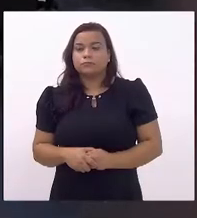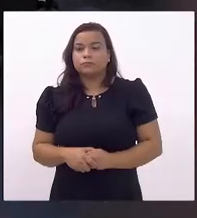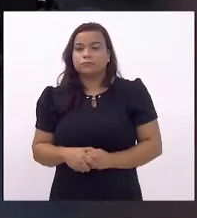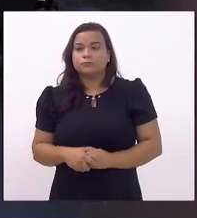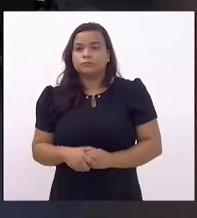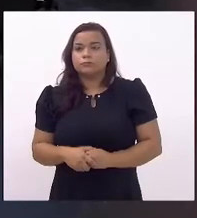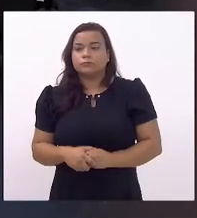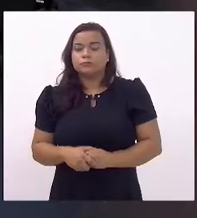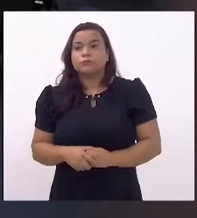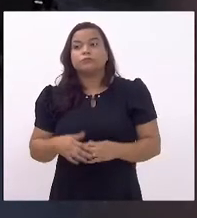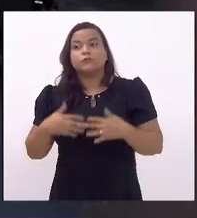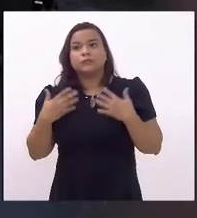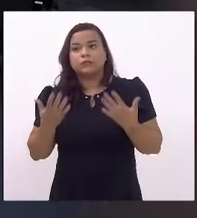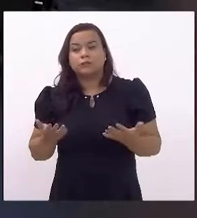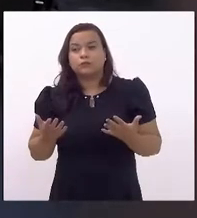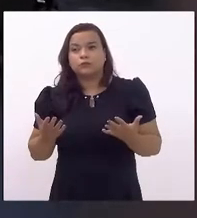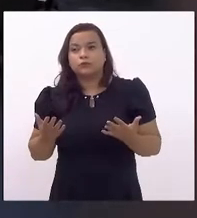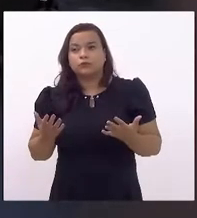Então,